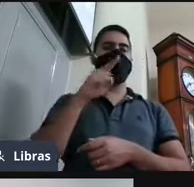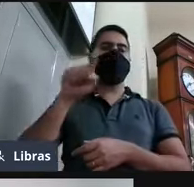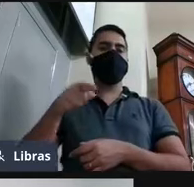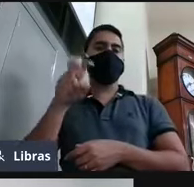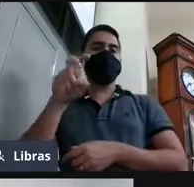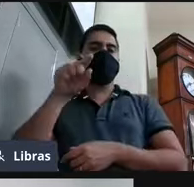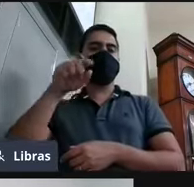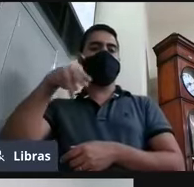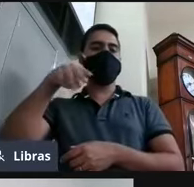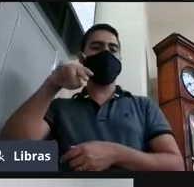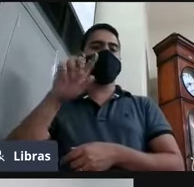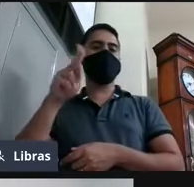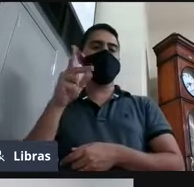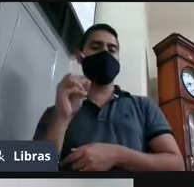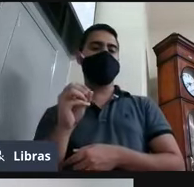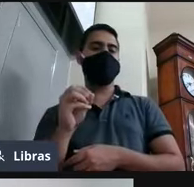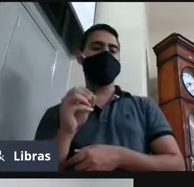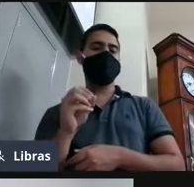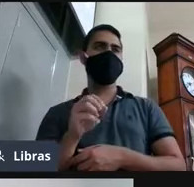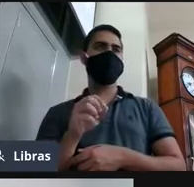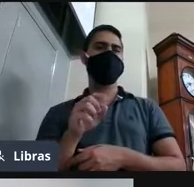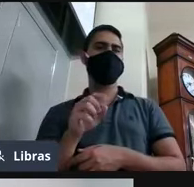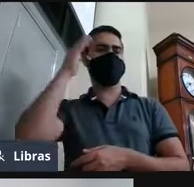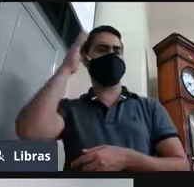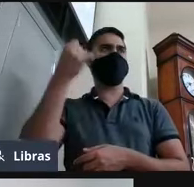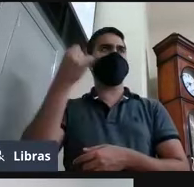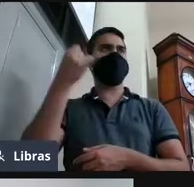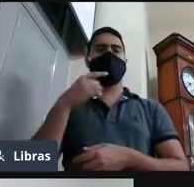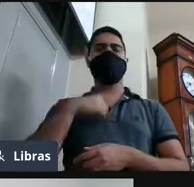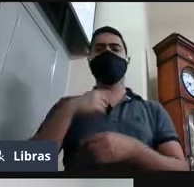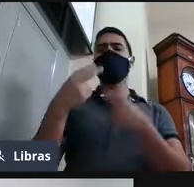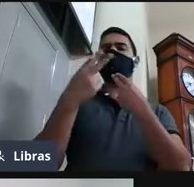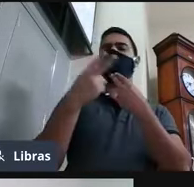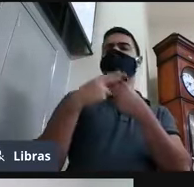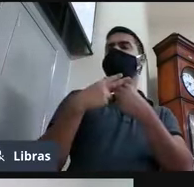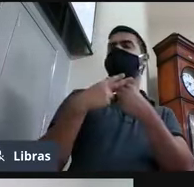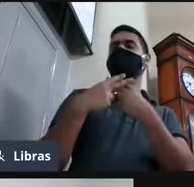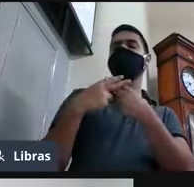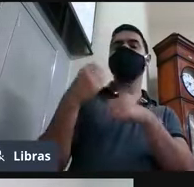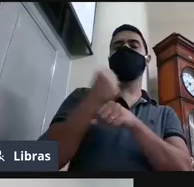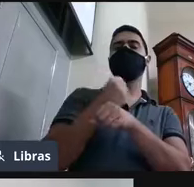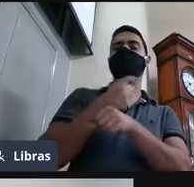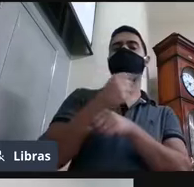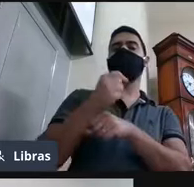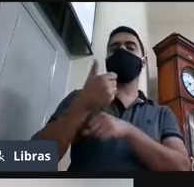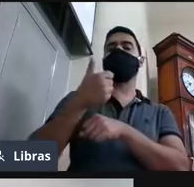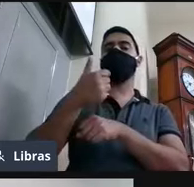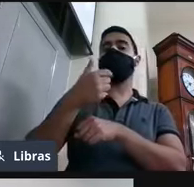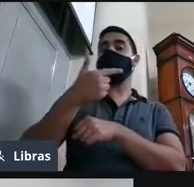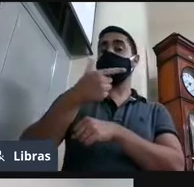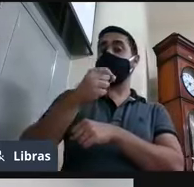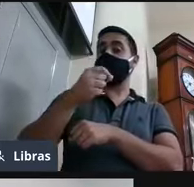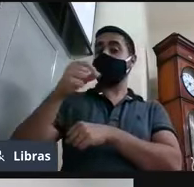Ninguém sabe explicar. Trouxeram uma defesa de 2009 até hoje.